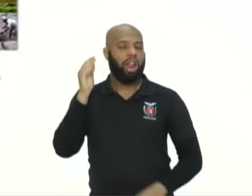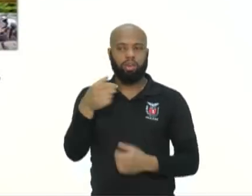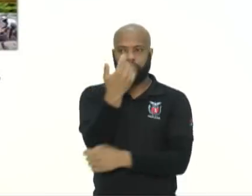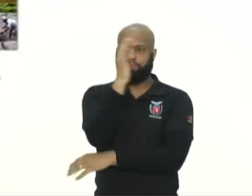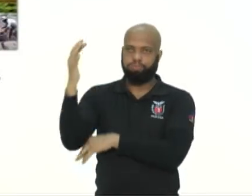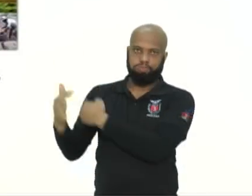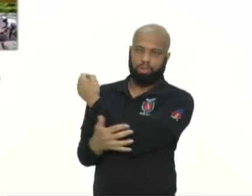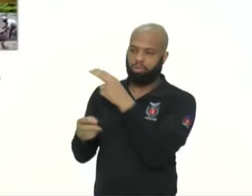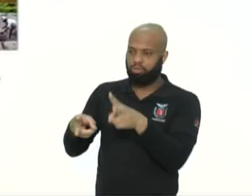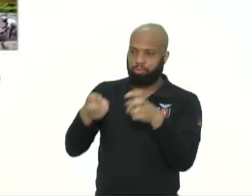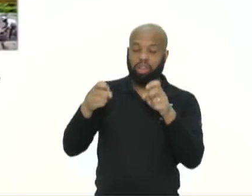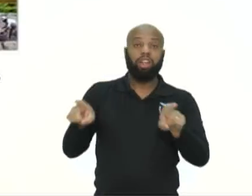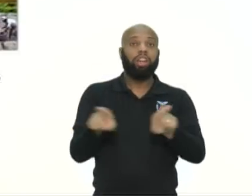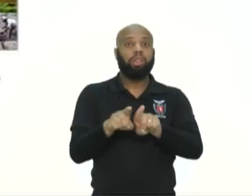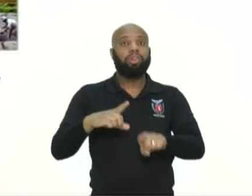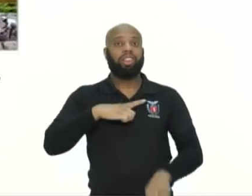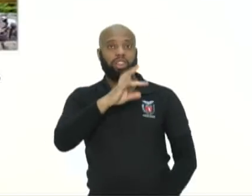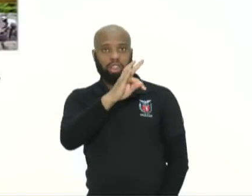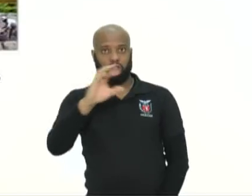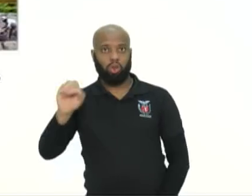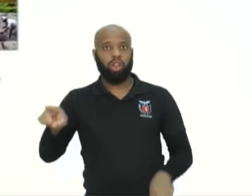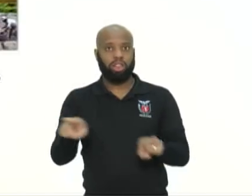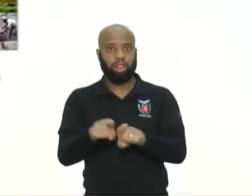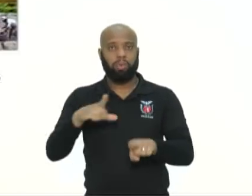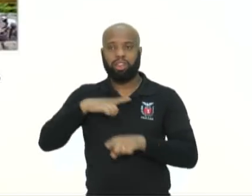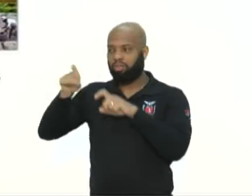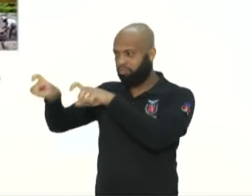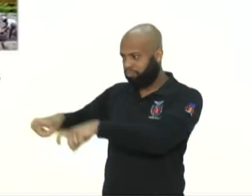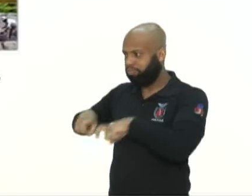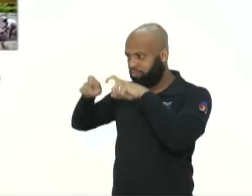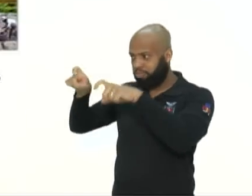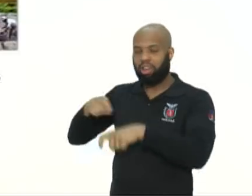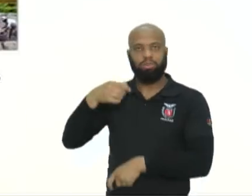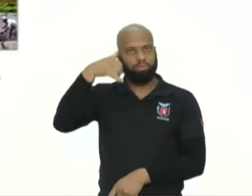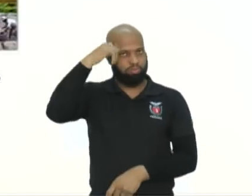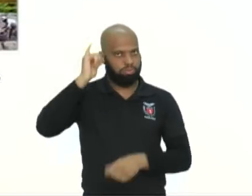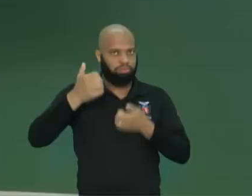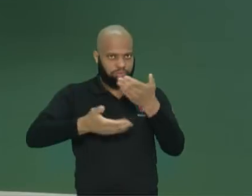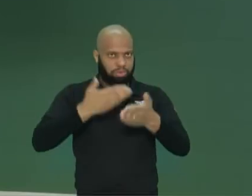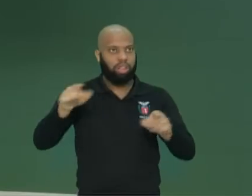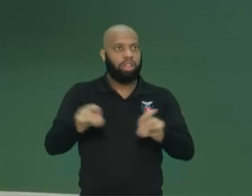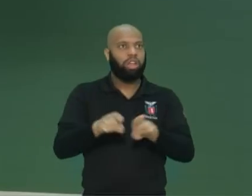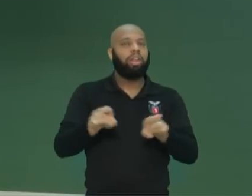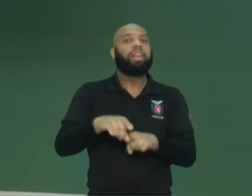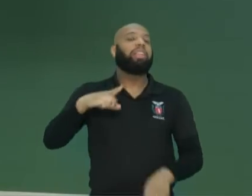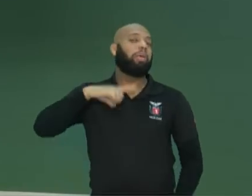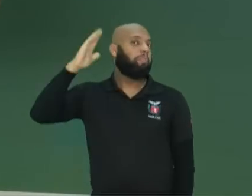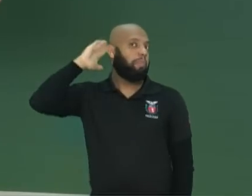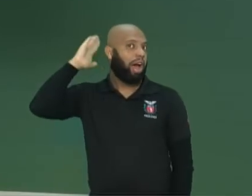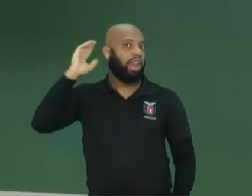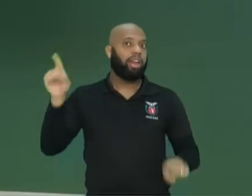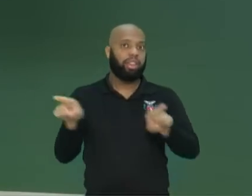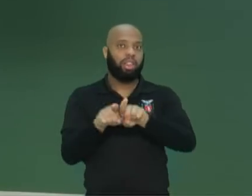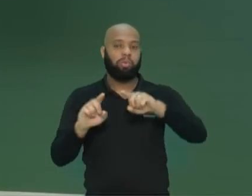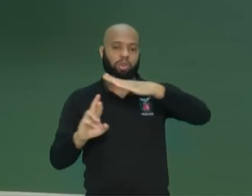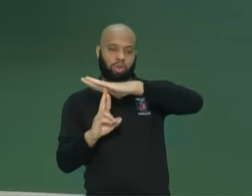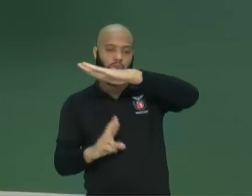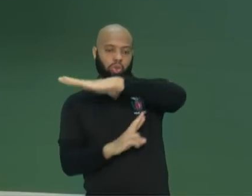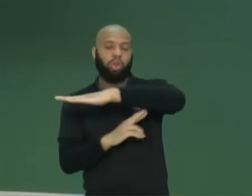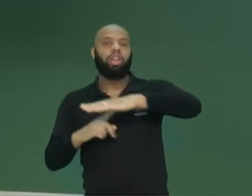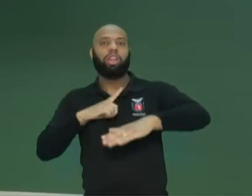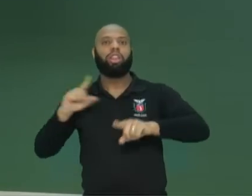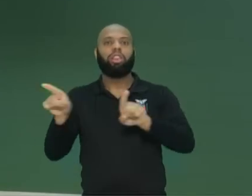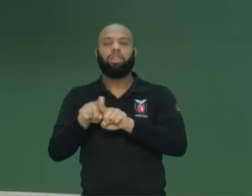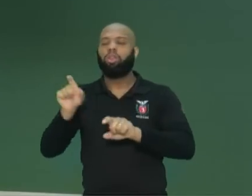No Tocantins, nós vamos ter o agronegócio. No Pará, em Rondônia, nós também temos atividade de